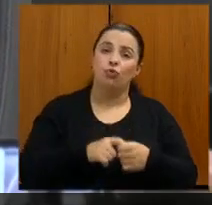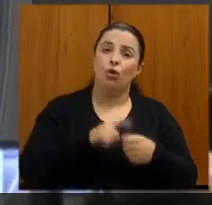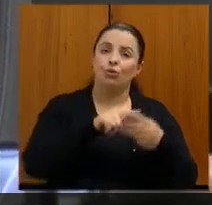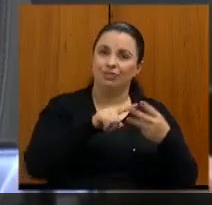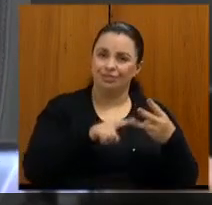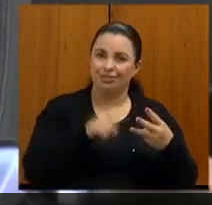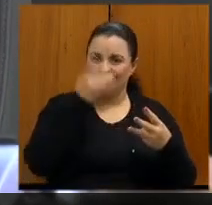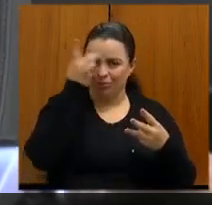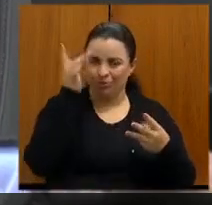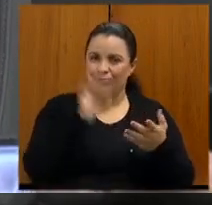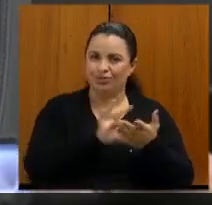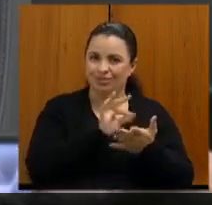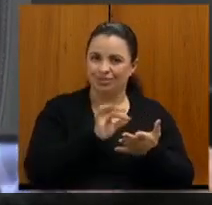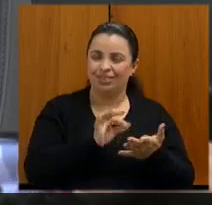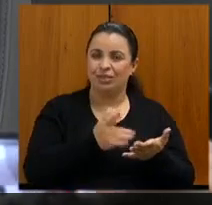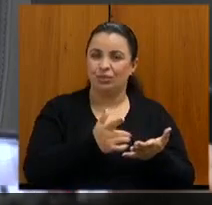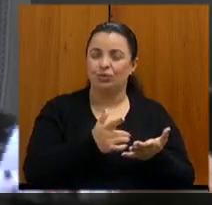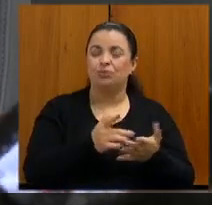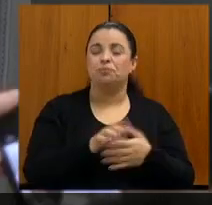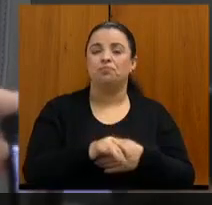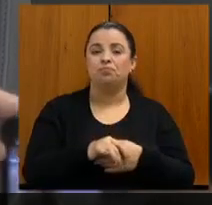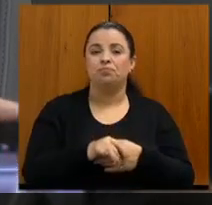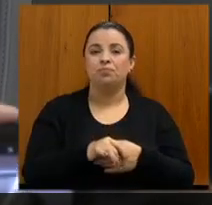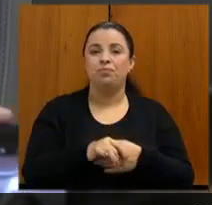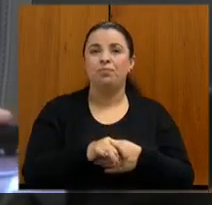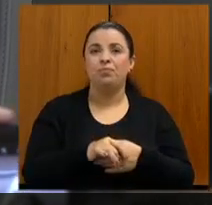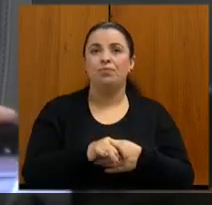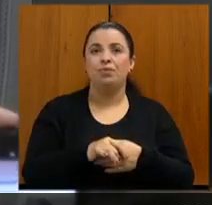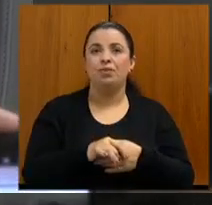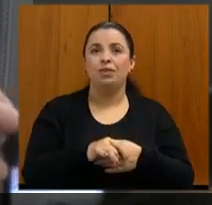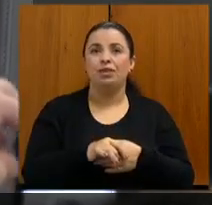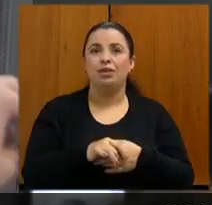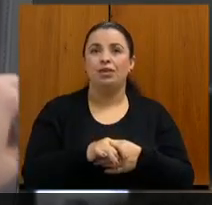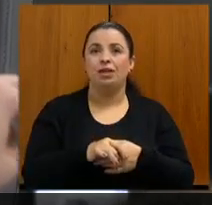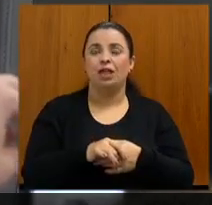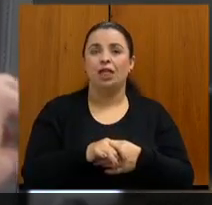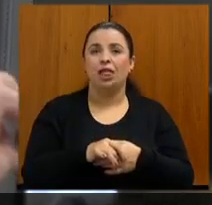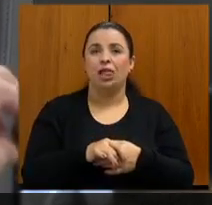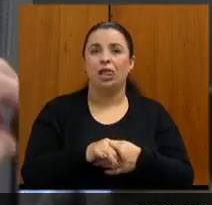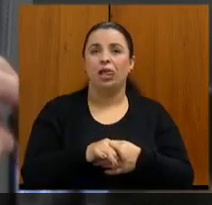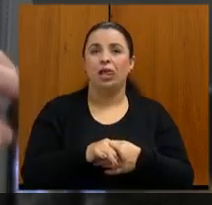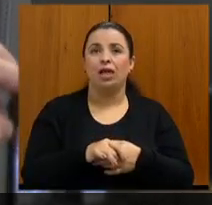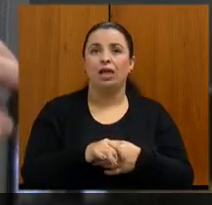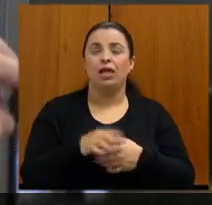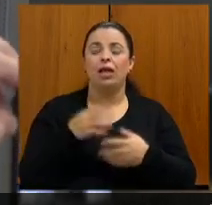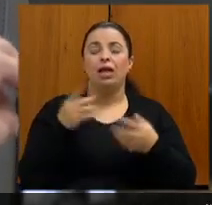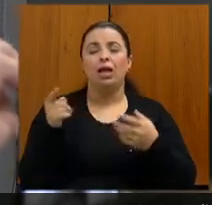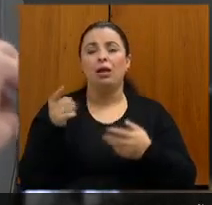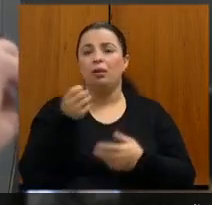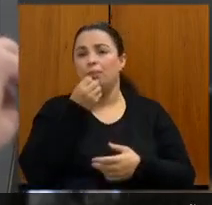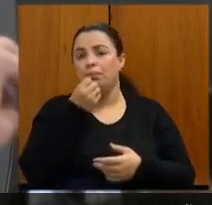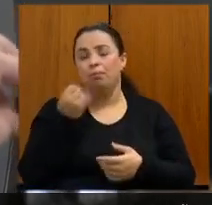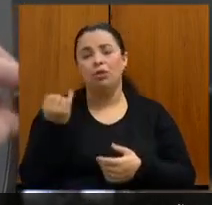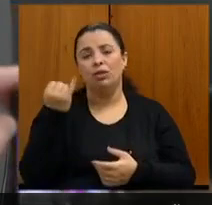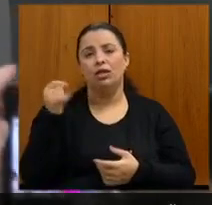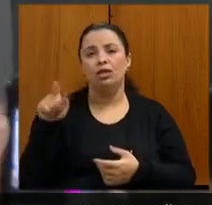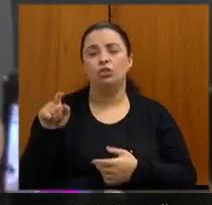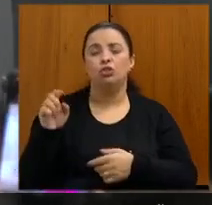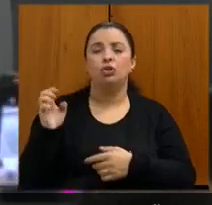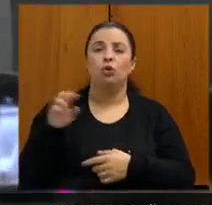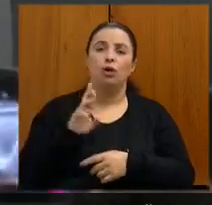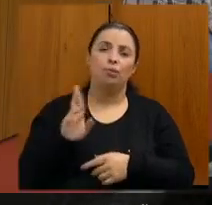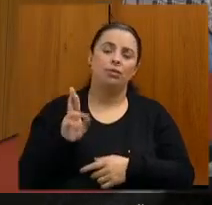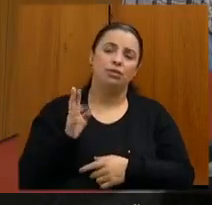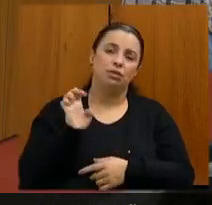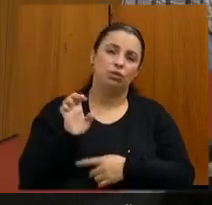agora vocês trazerem um pouco e de como vocês veem a mesa de com a mesma está hoje né Depois